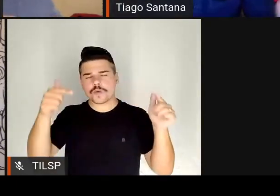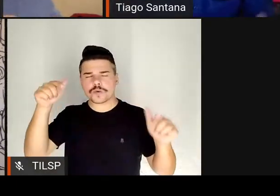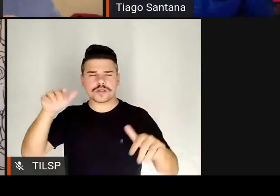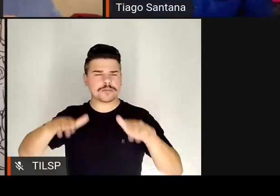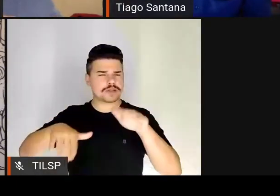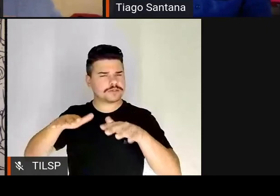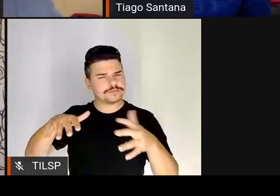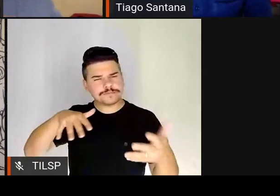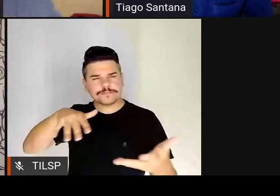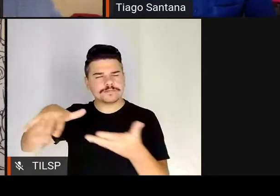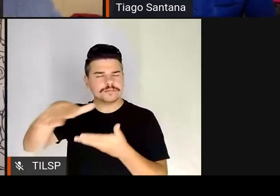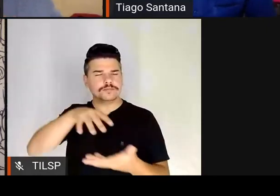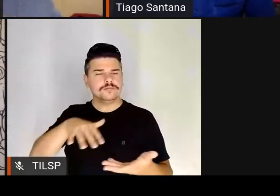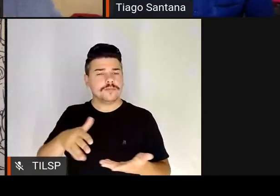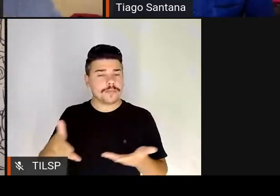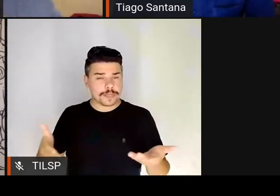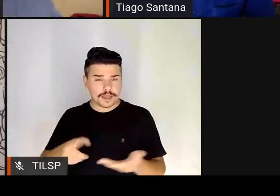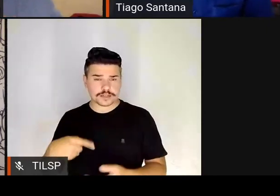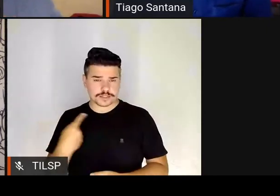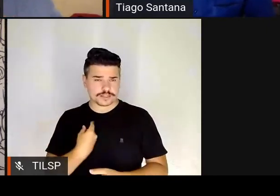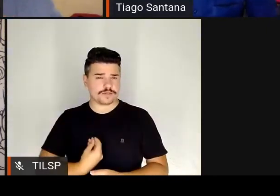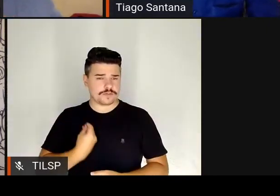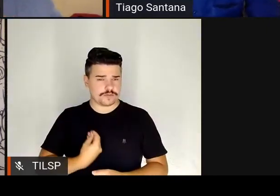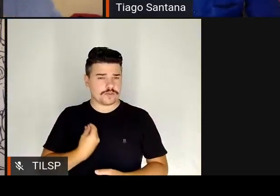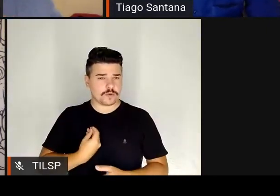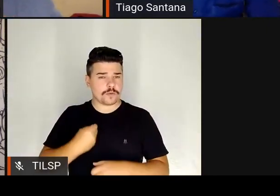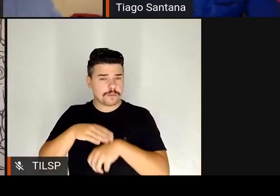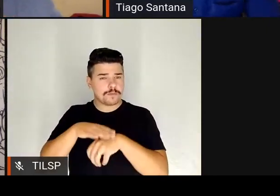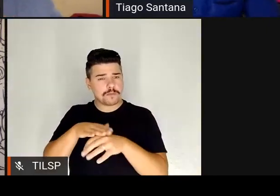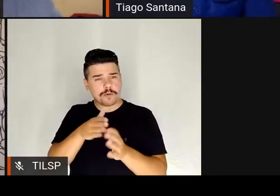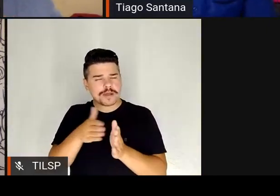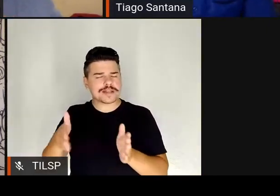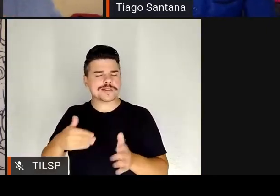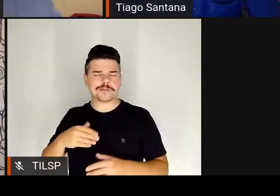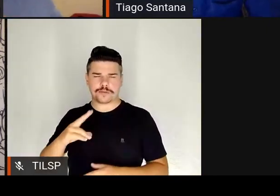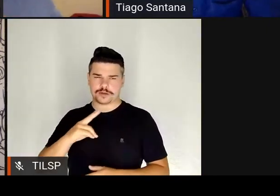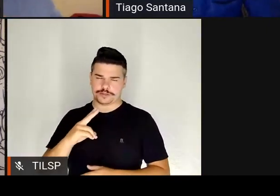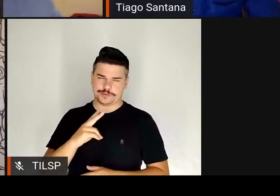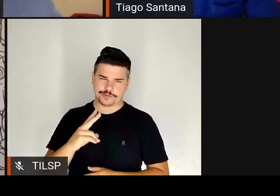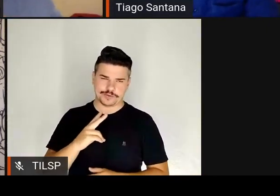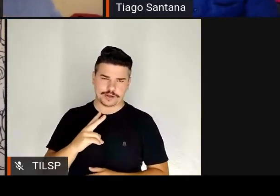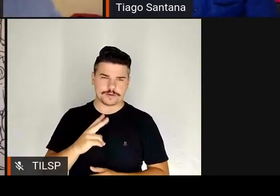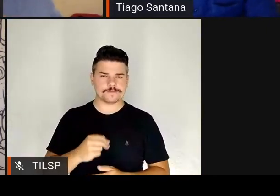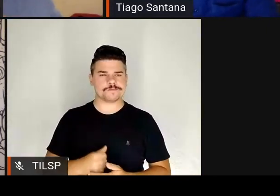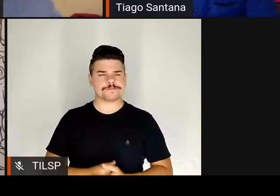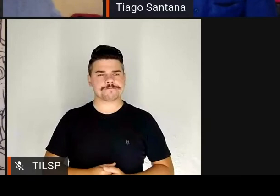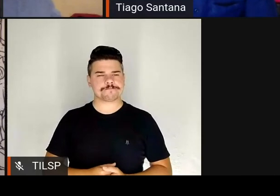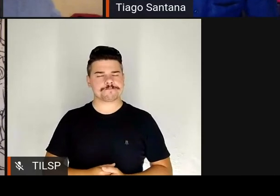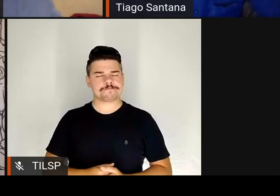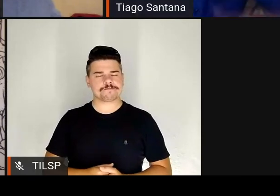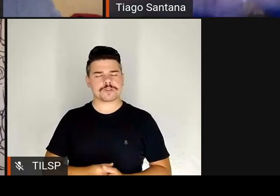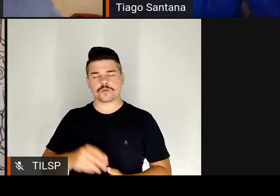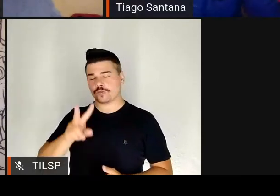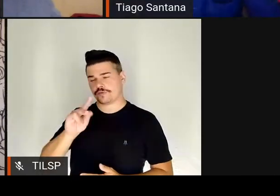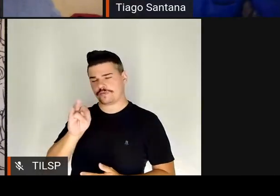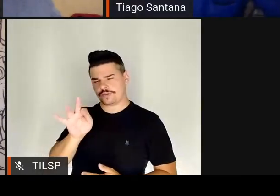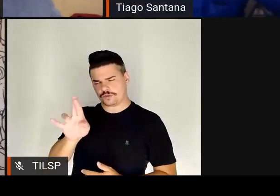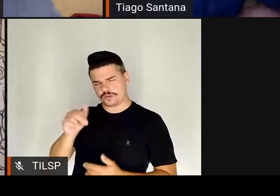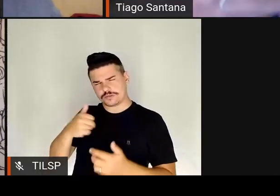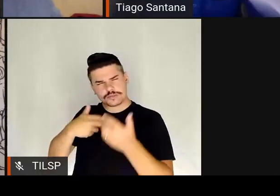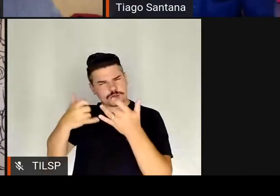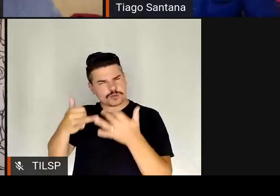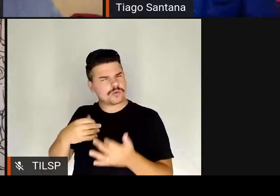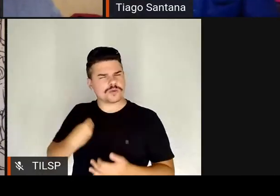vive um momento muito particular. O Vitor falou da que não existe mais as